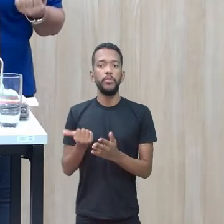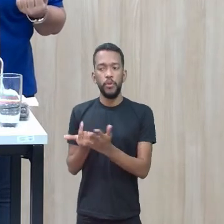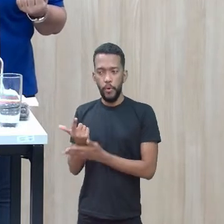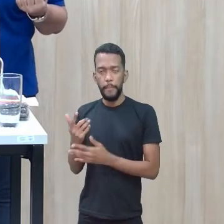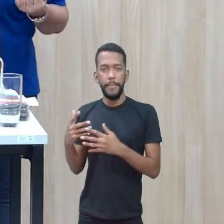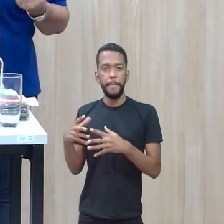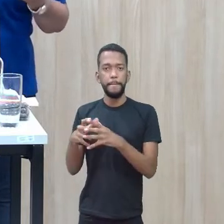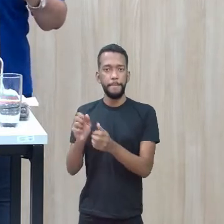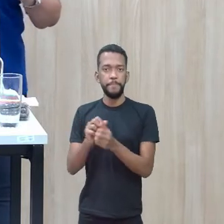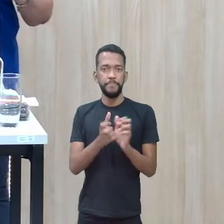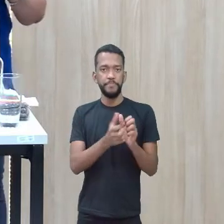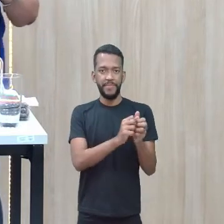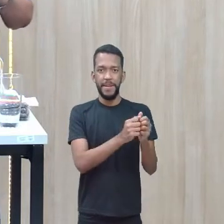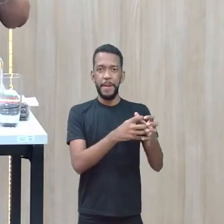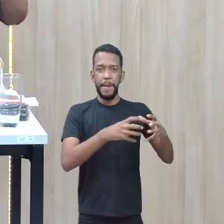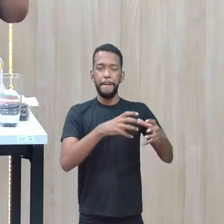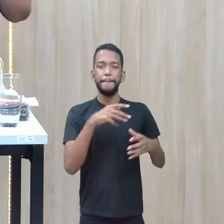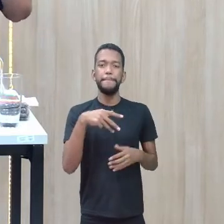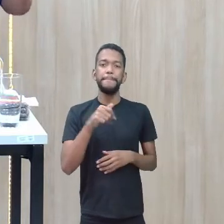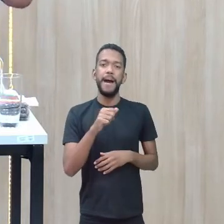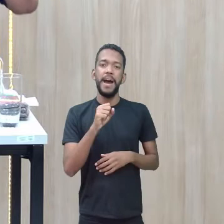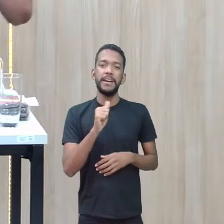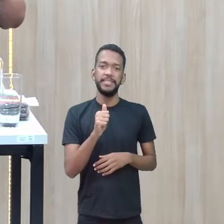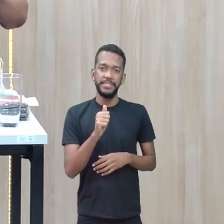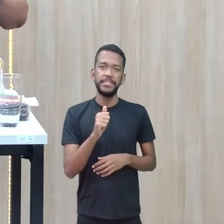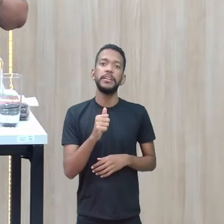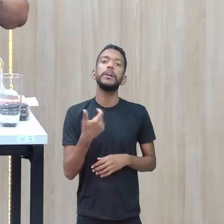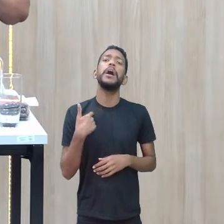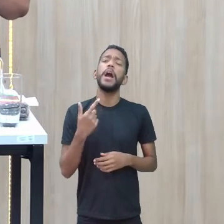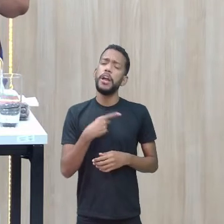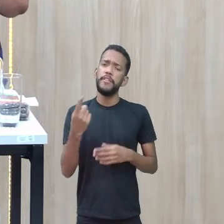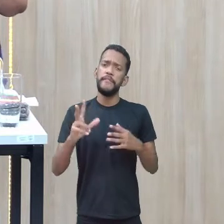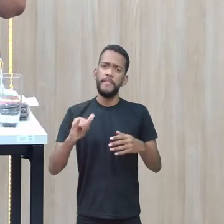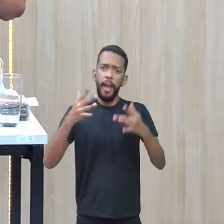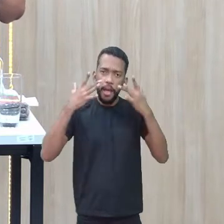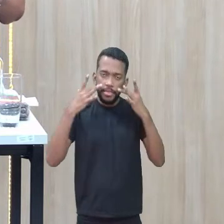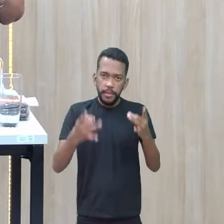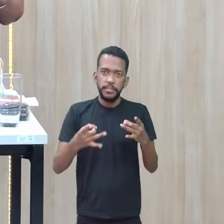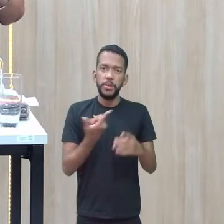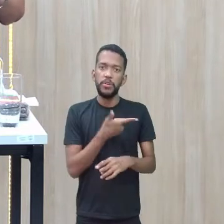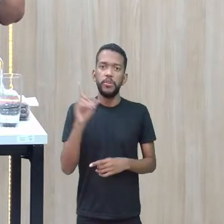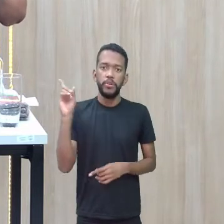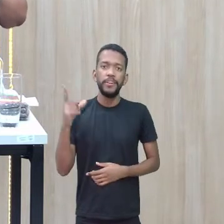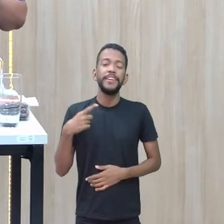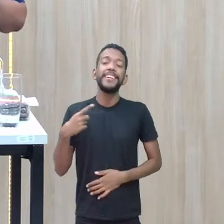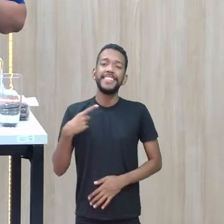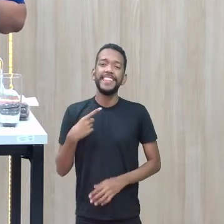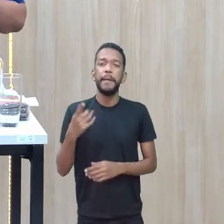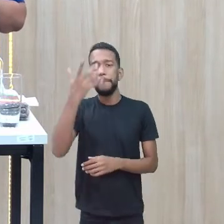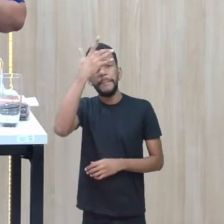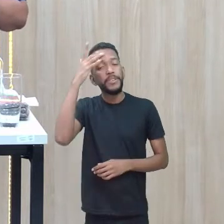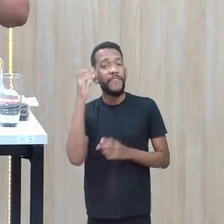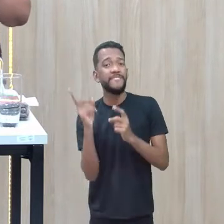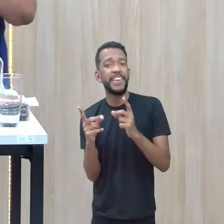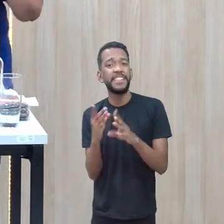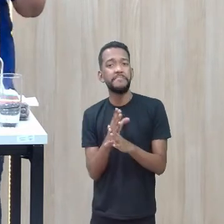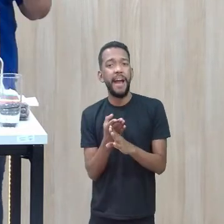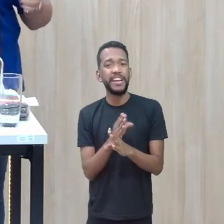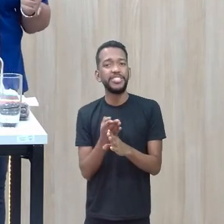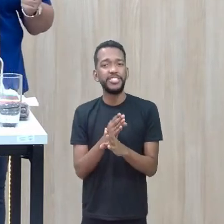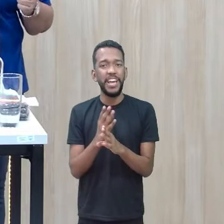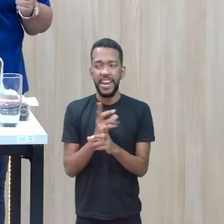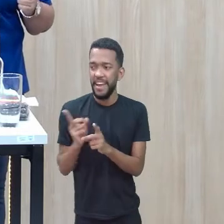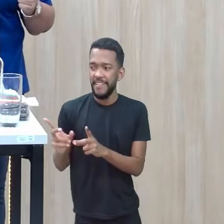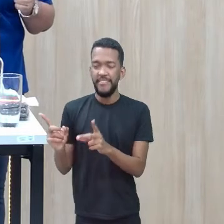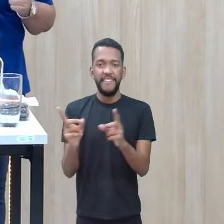massa. E aí a gente vai prestar atenção em outros. Aquele vendedor lá de macaxeira que passa na nossa porta, ele usa uma